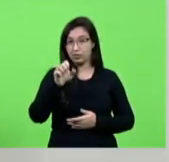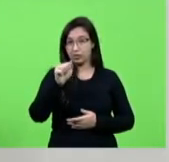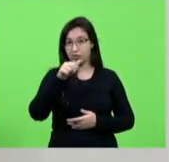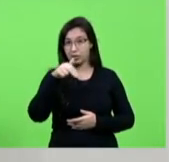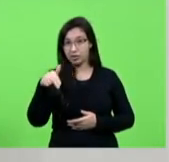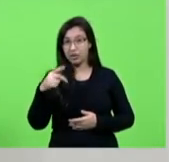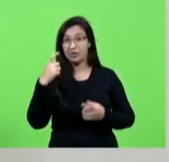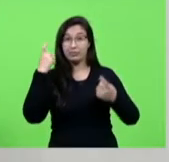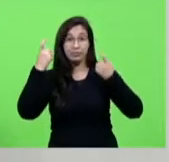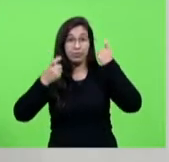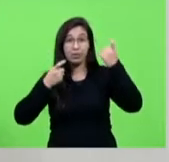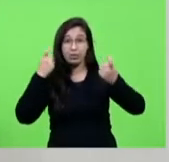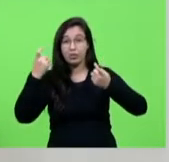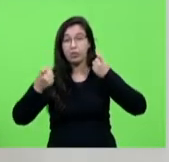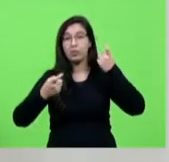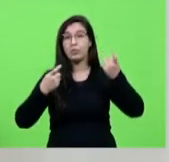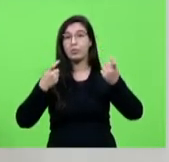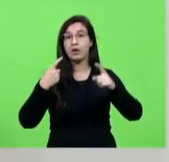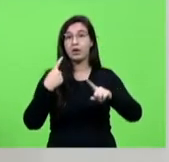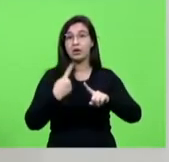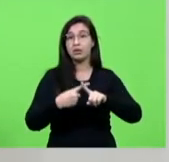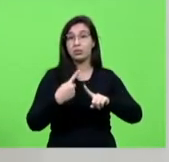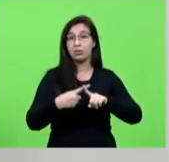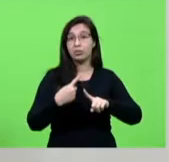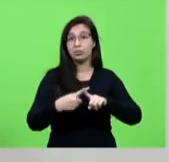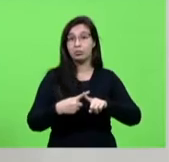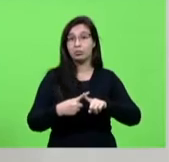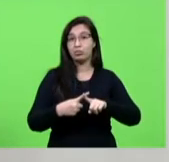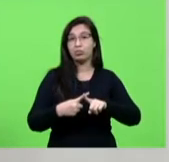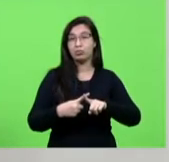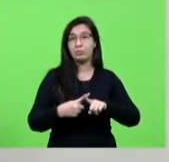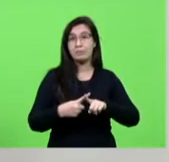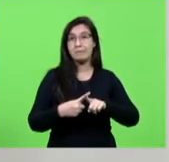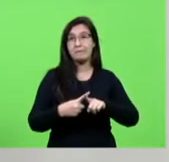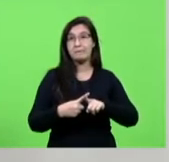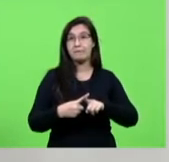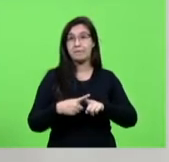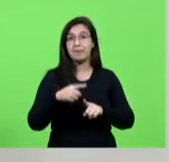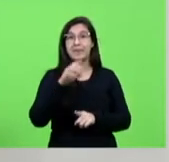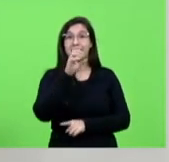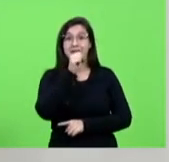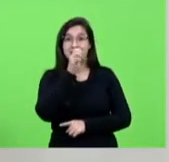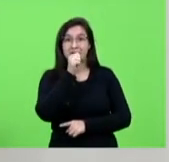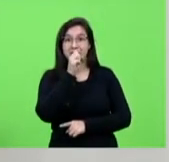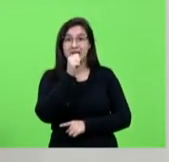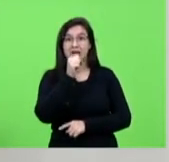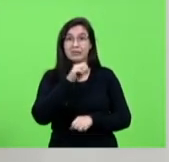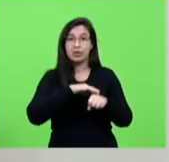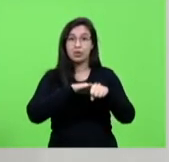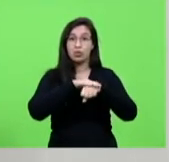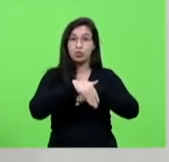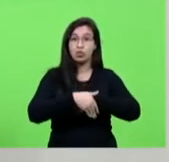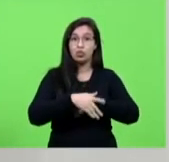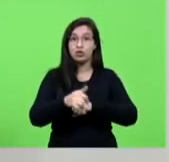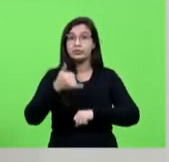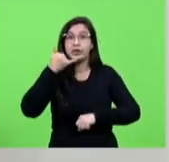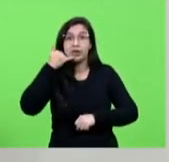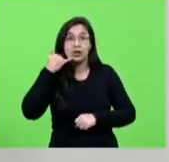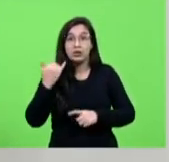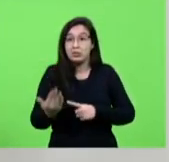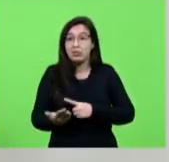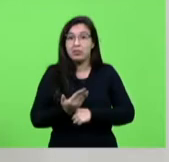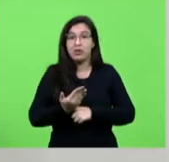hora totalmente não usual, um sábado à noite para domingo, disse assim: Vicente, me ajuda. Eu liguei para